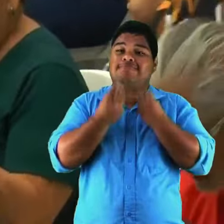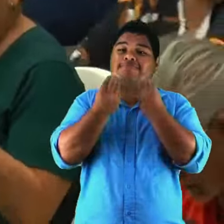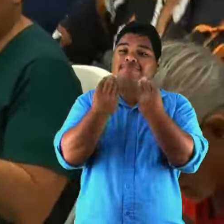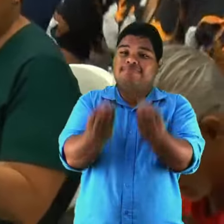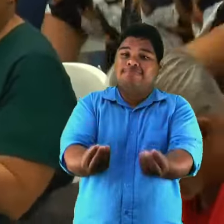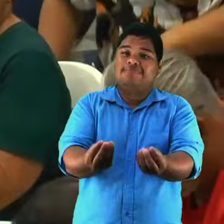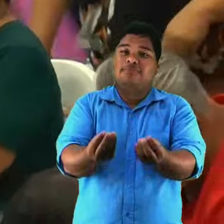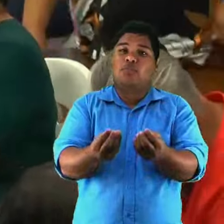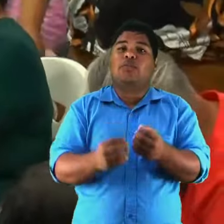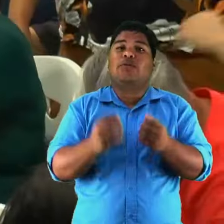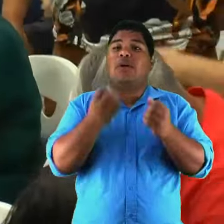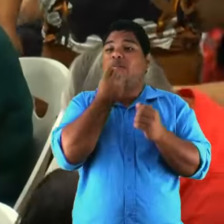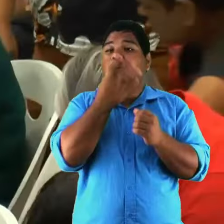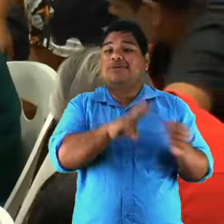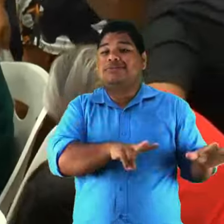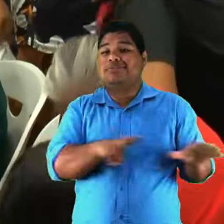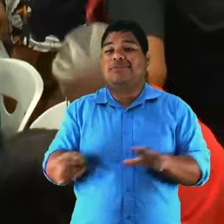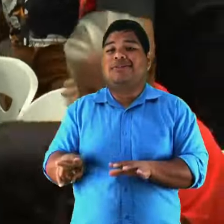lado.